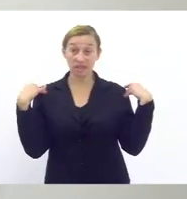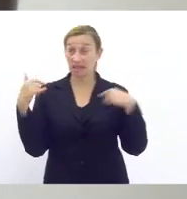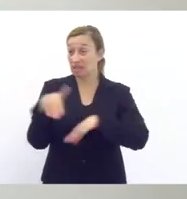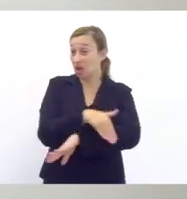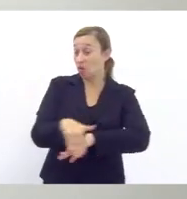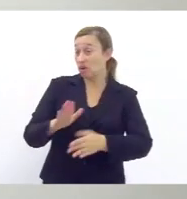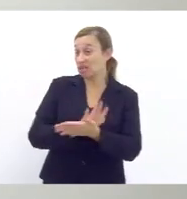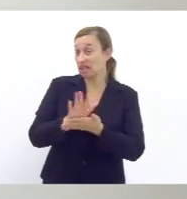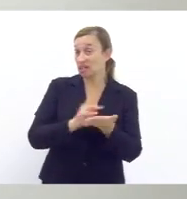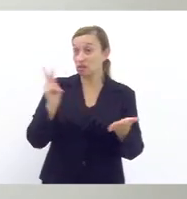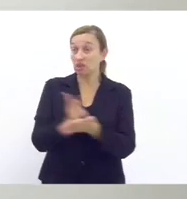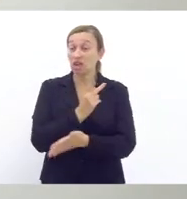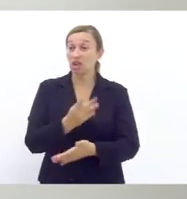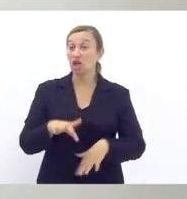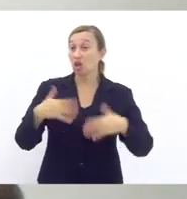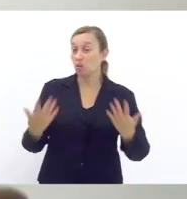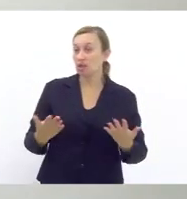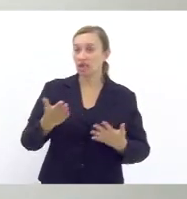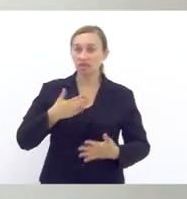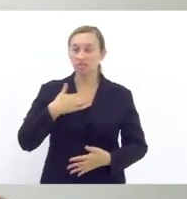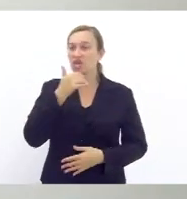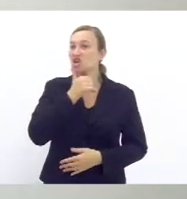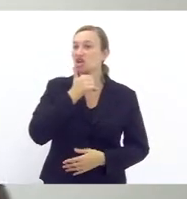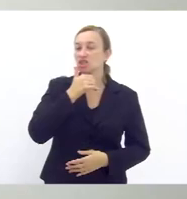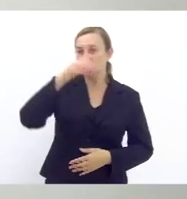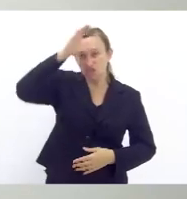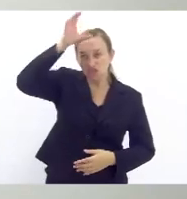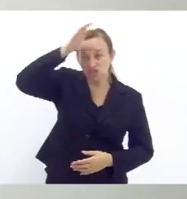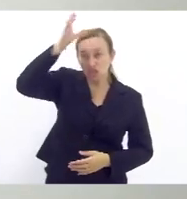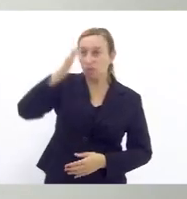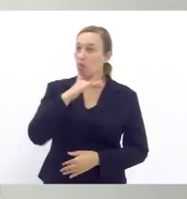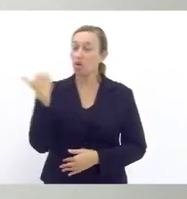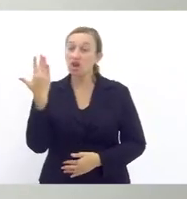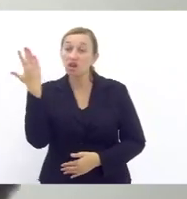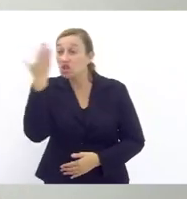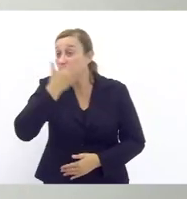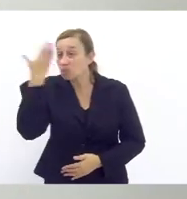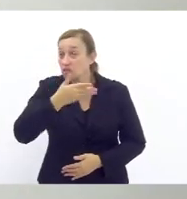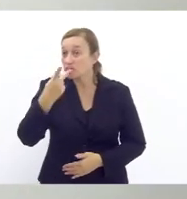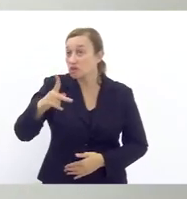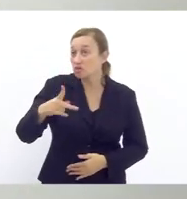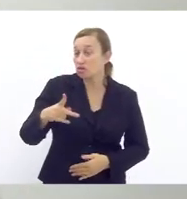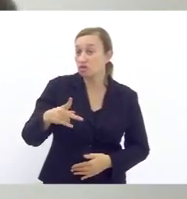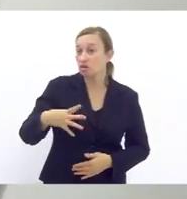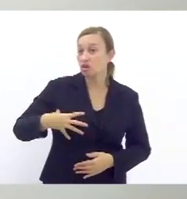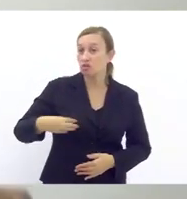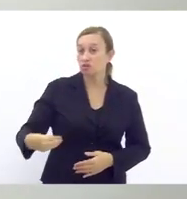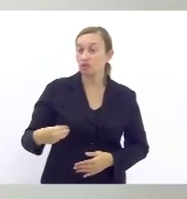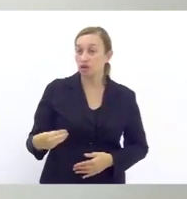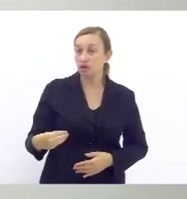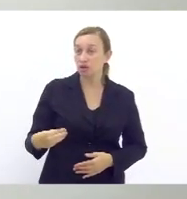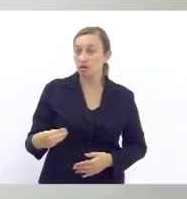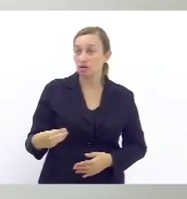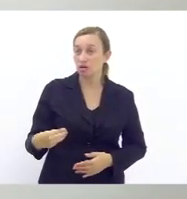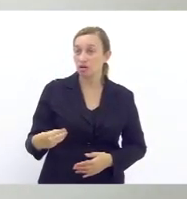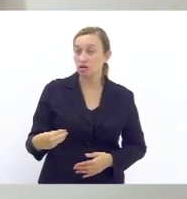enquanto as minhas tias todas morreram e não viram todos os seus filhos serem